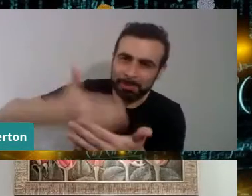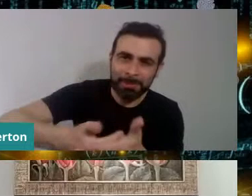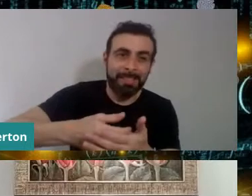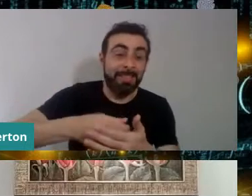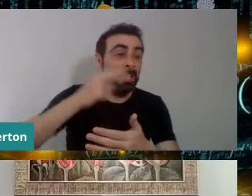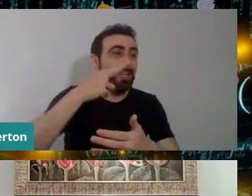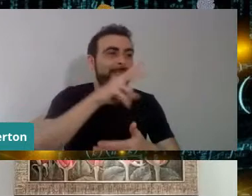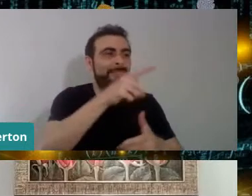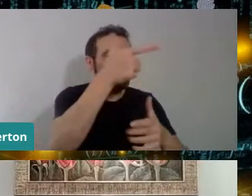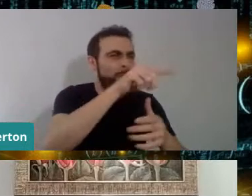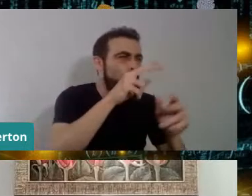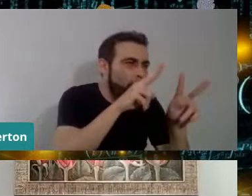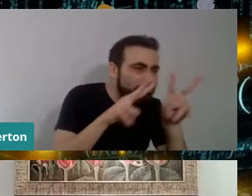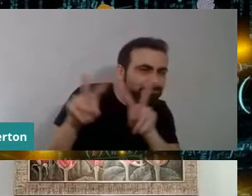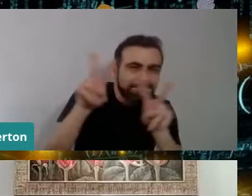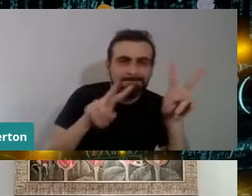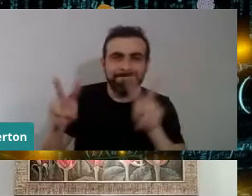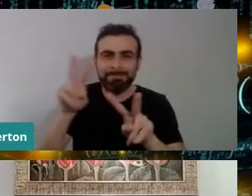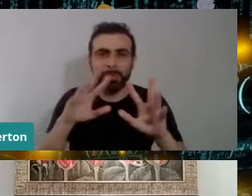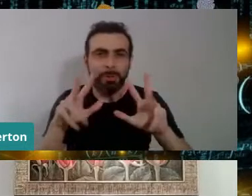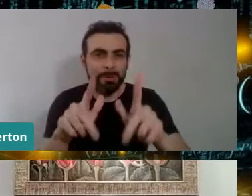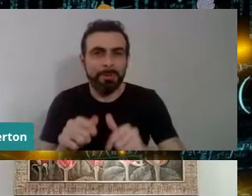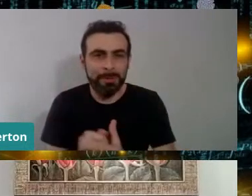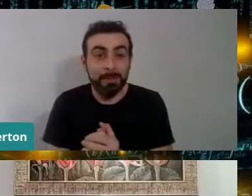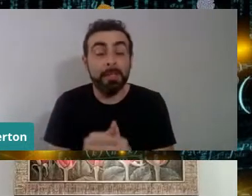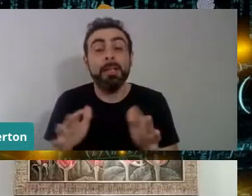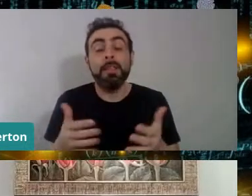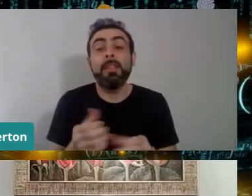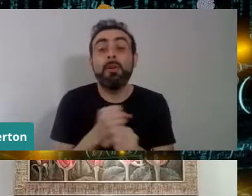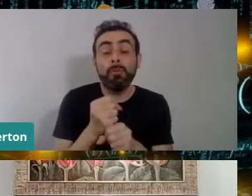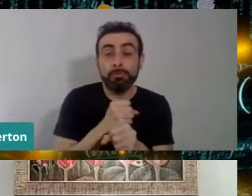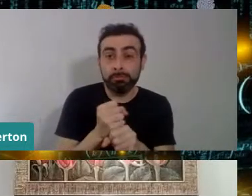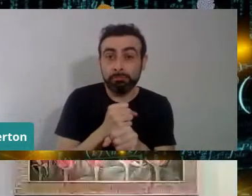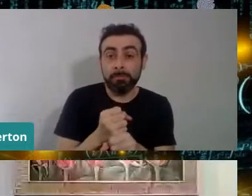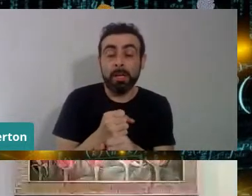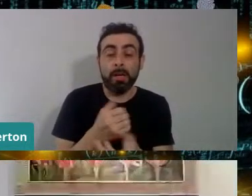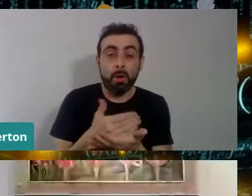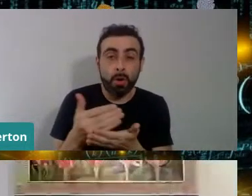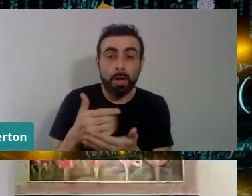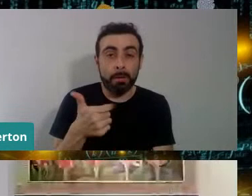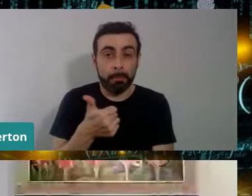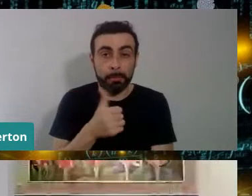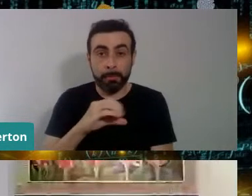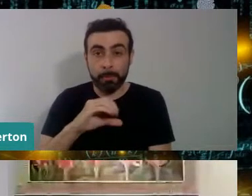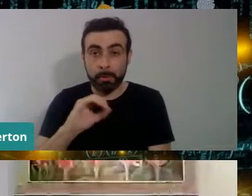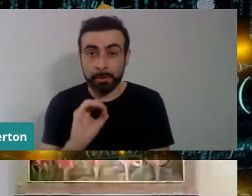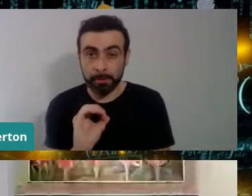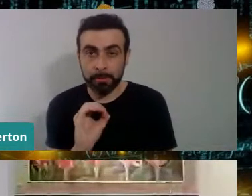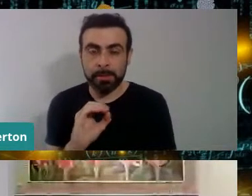aqui. Então. Então, eu entrei por volta de 1990, né? Fazendo um curso de